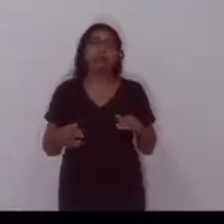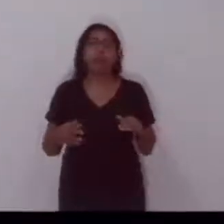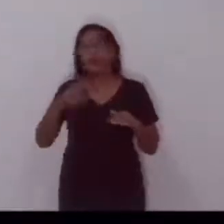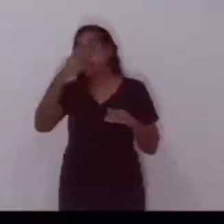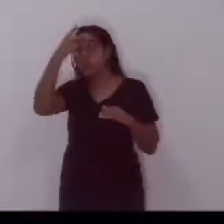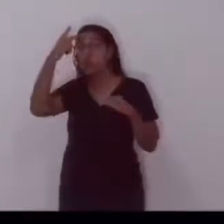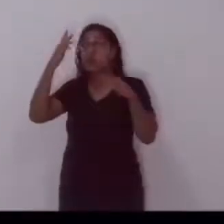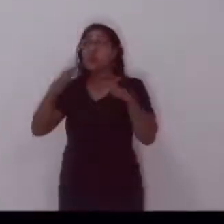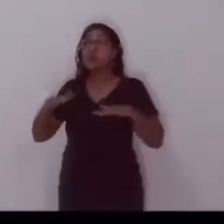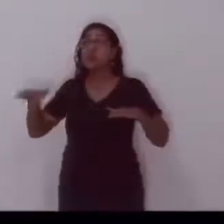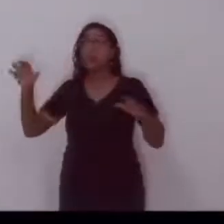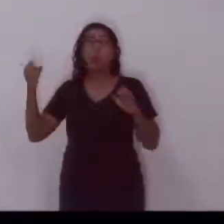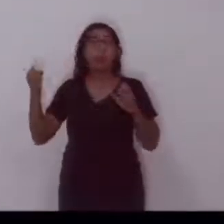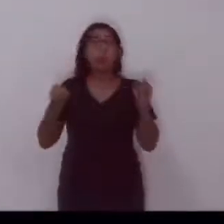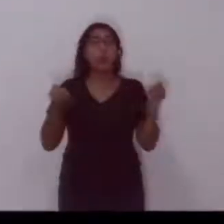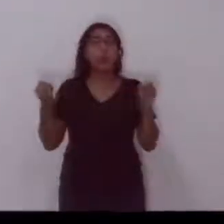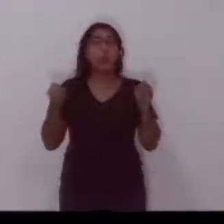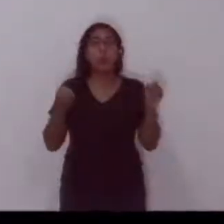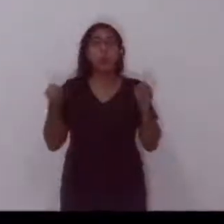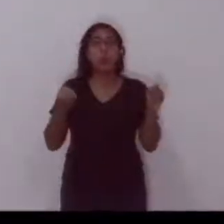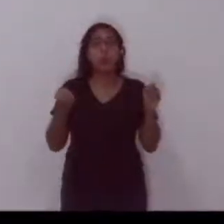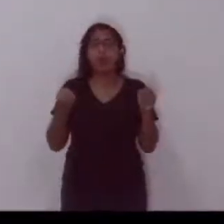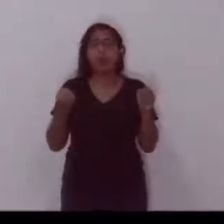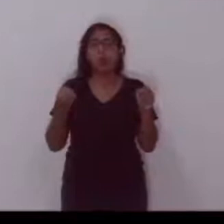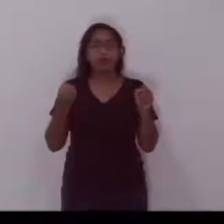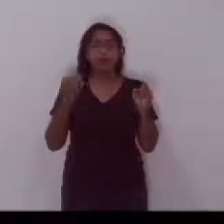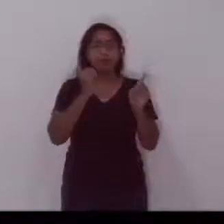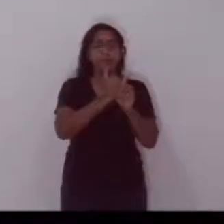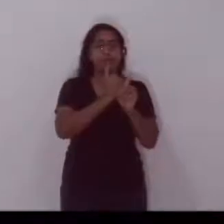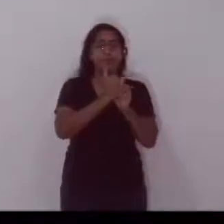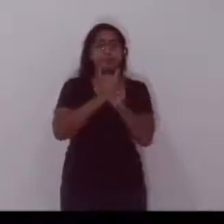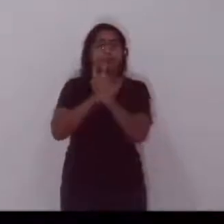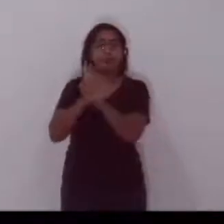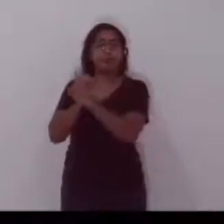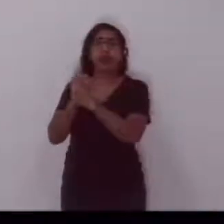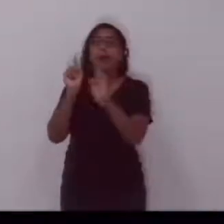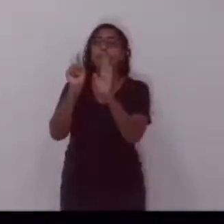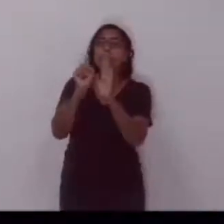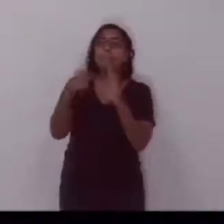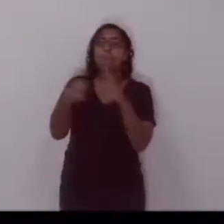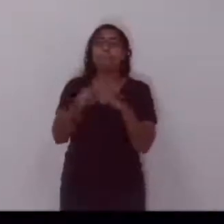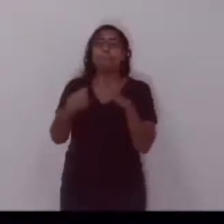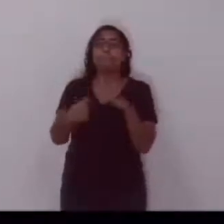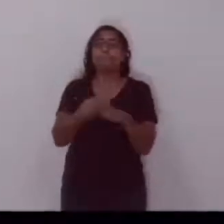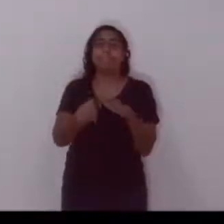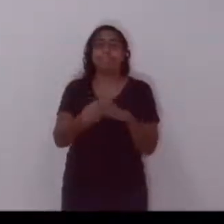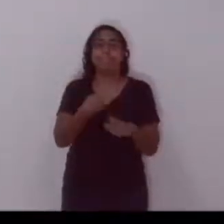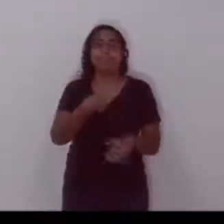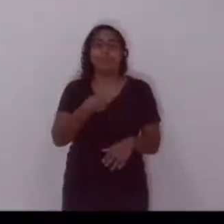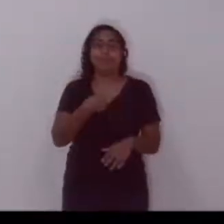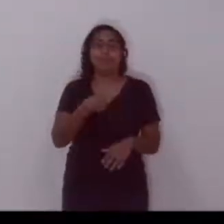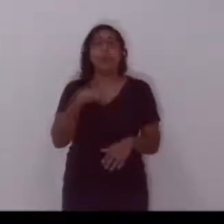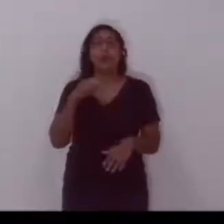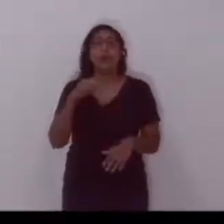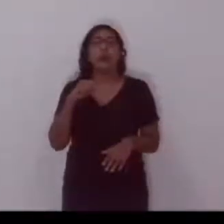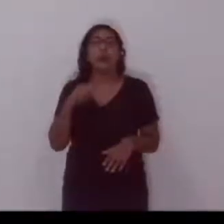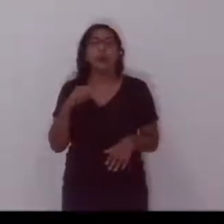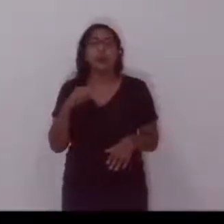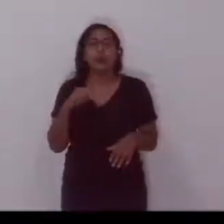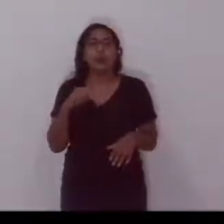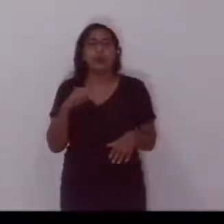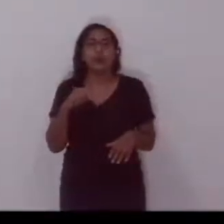tem constantemente nos perguntado, ou me perguntado diretamente sobre uma questão. Porque